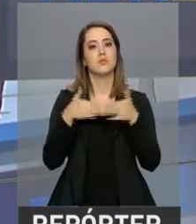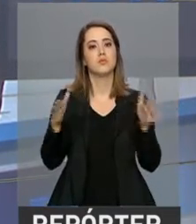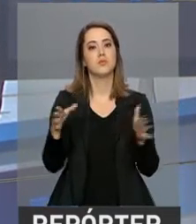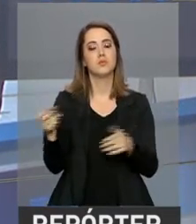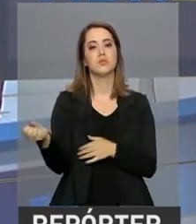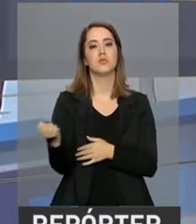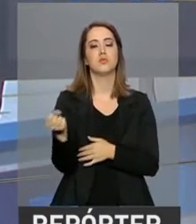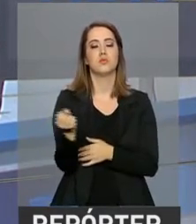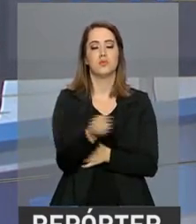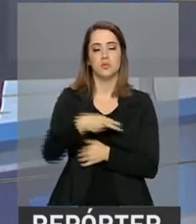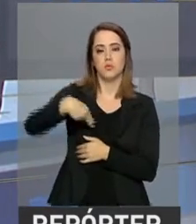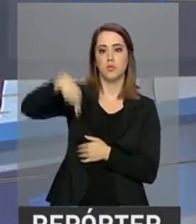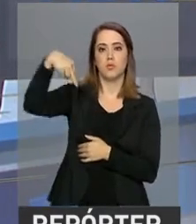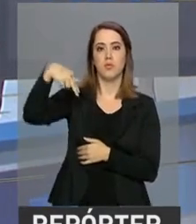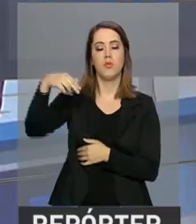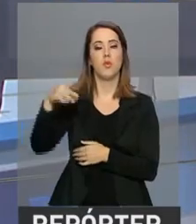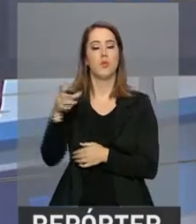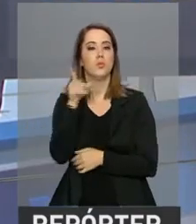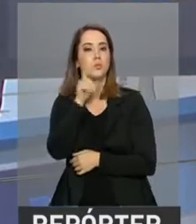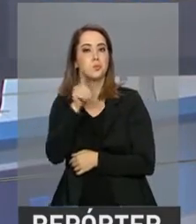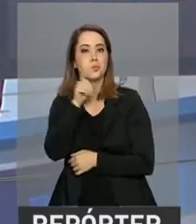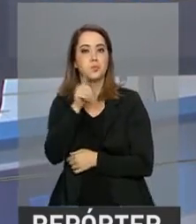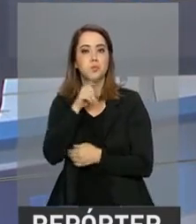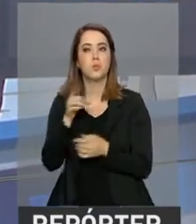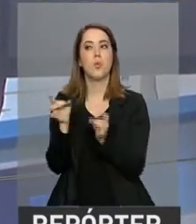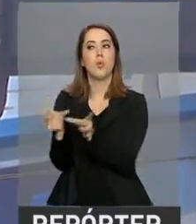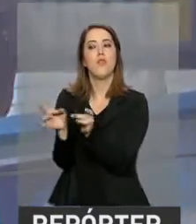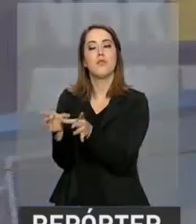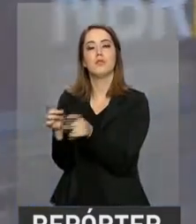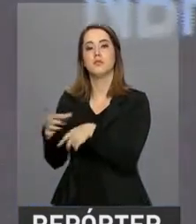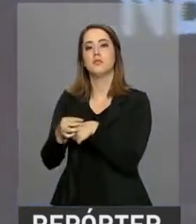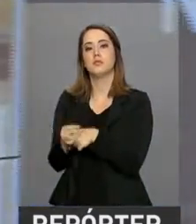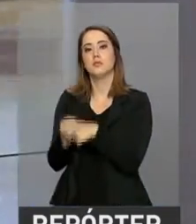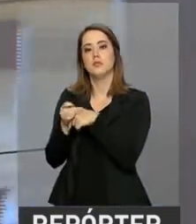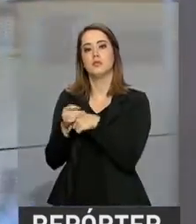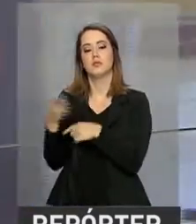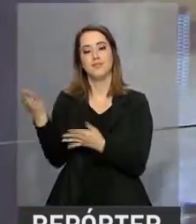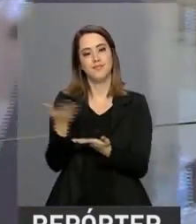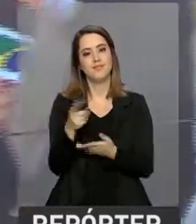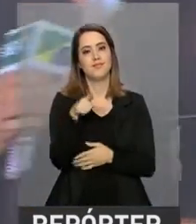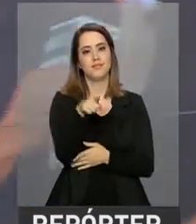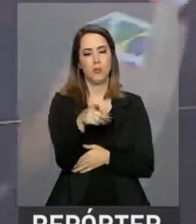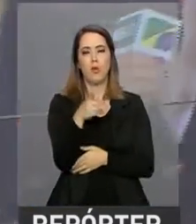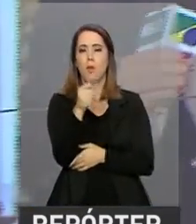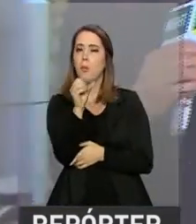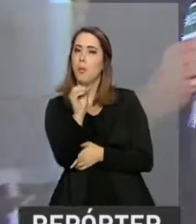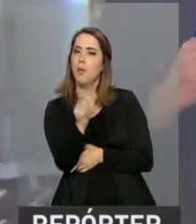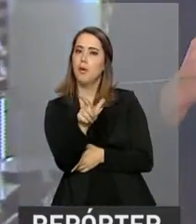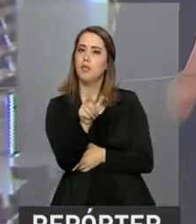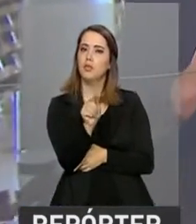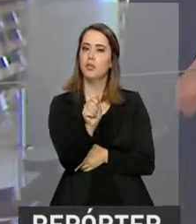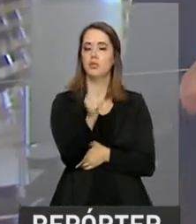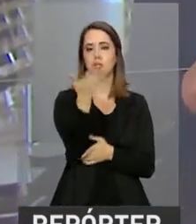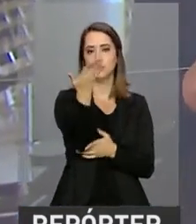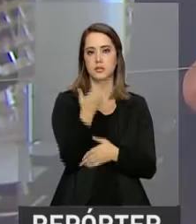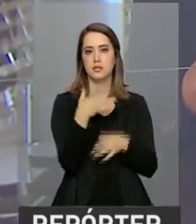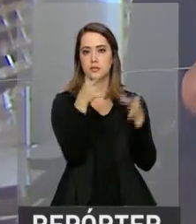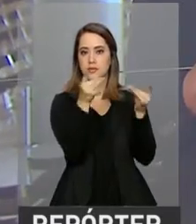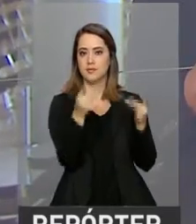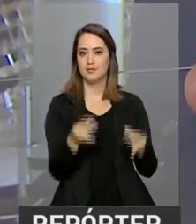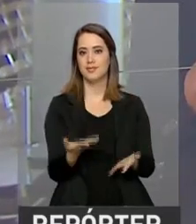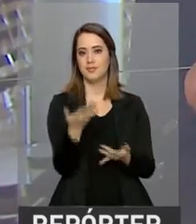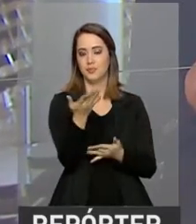para a carne bovina brasileira vamos começar então com a repórter paula de hoje que está no palácio planalto e tem as informações